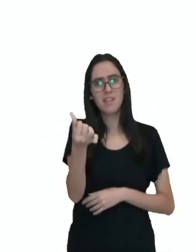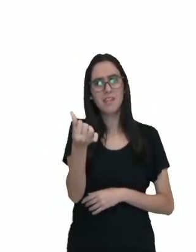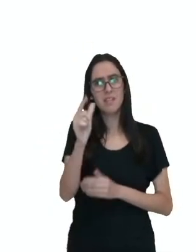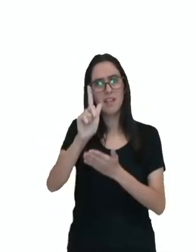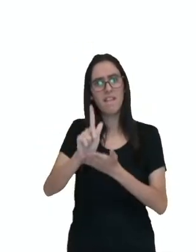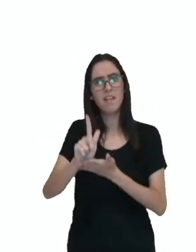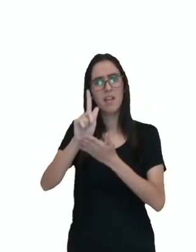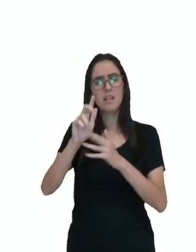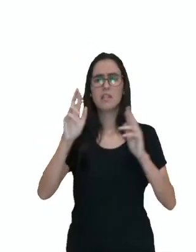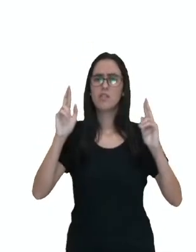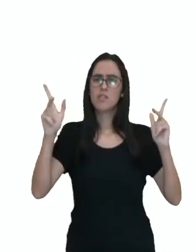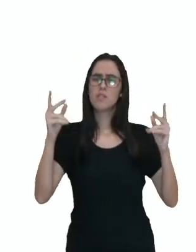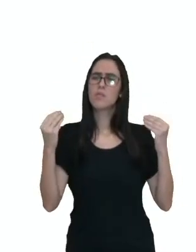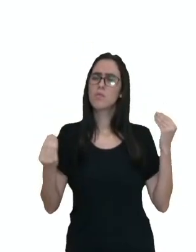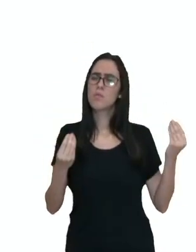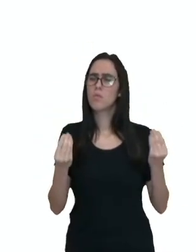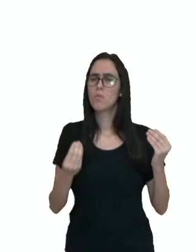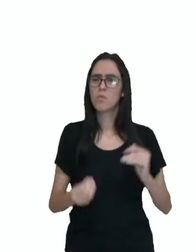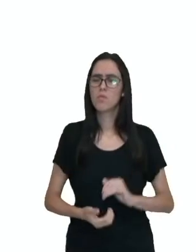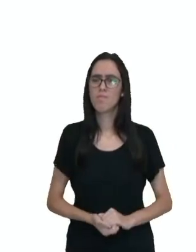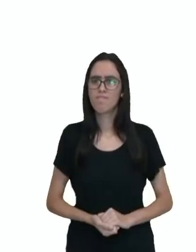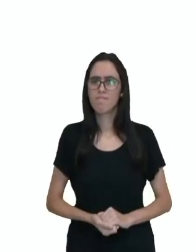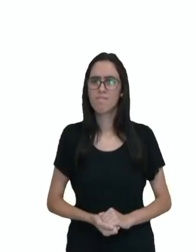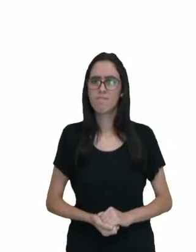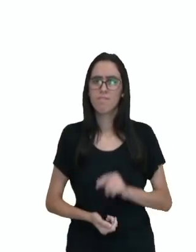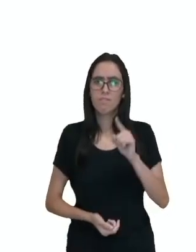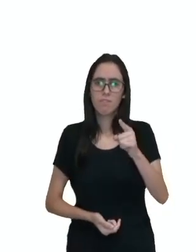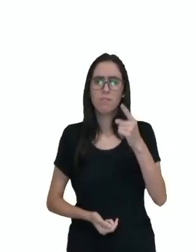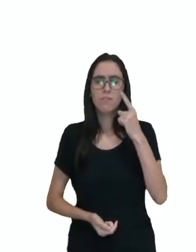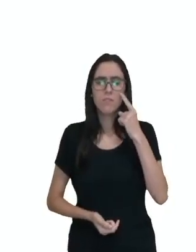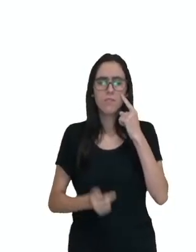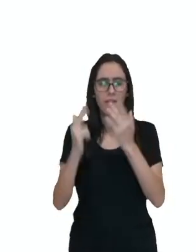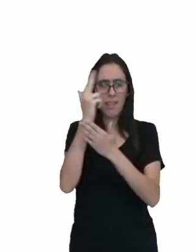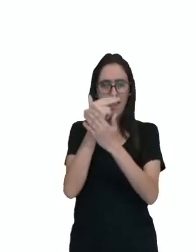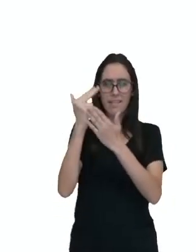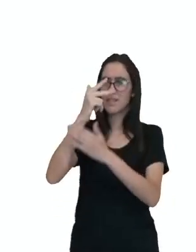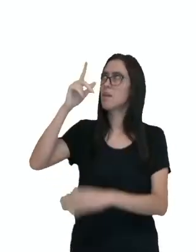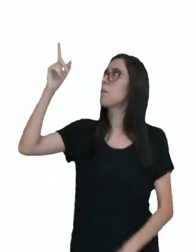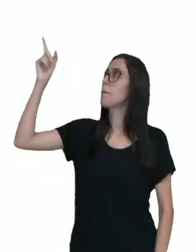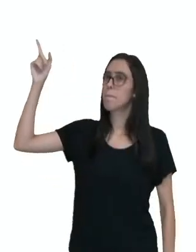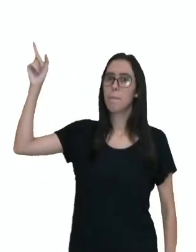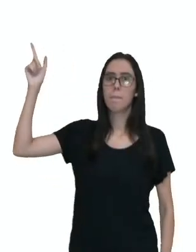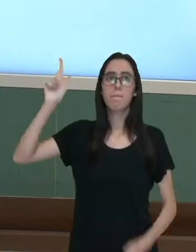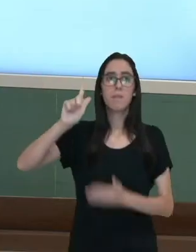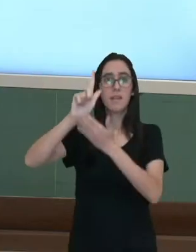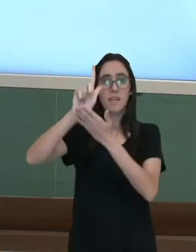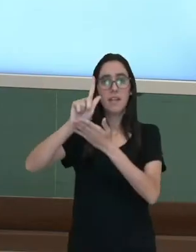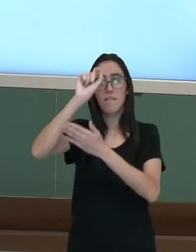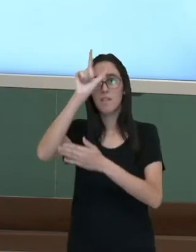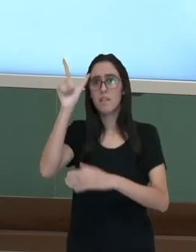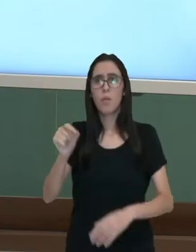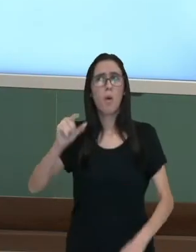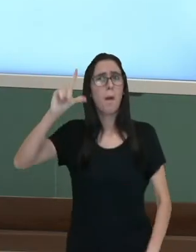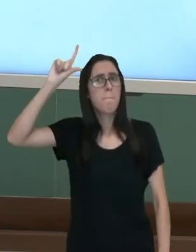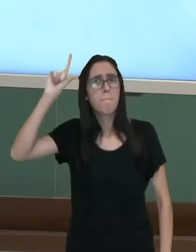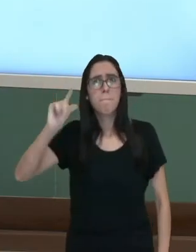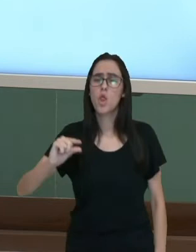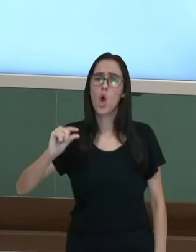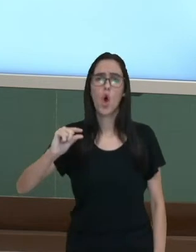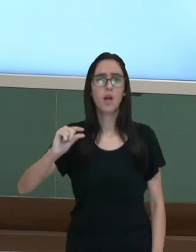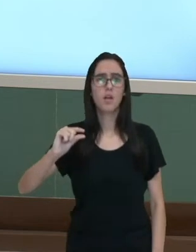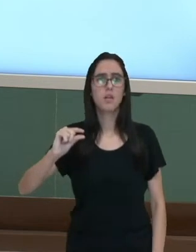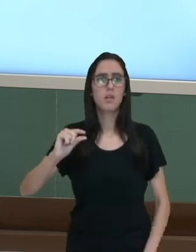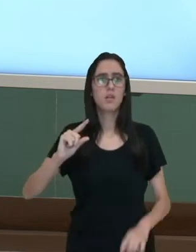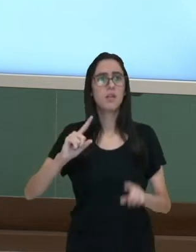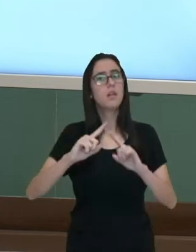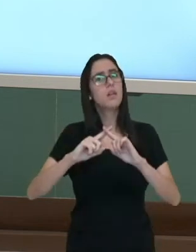Estranho isso, né? Então veja que, se você for analisar o desenho, né, a gravidade da Lua é muito menor e mesmo assim existe